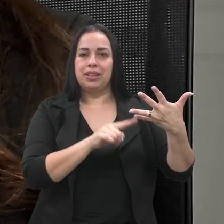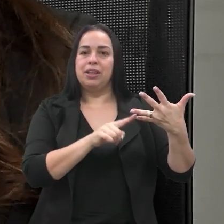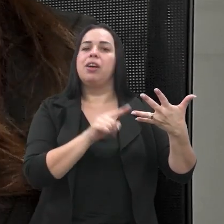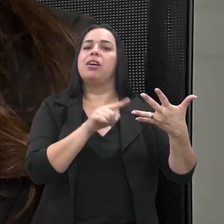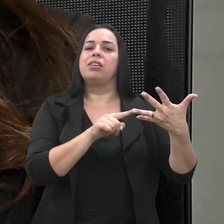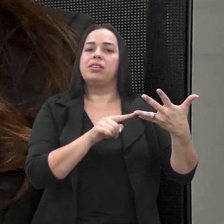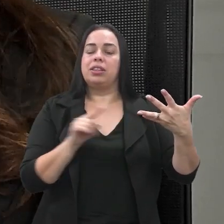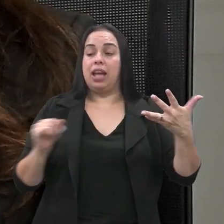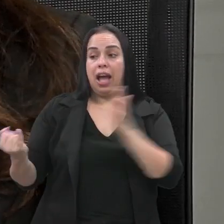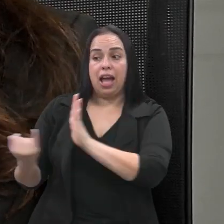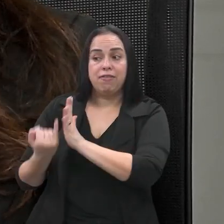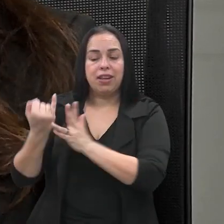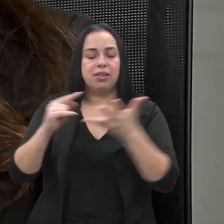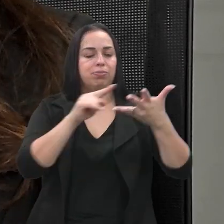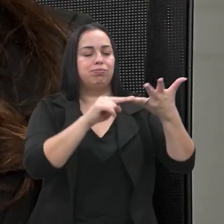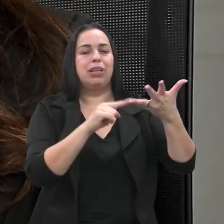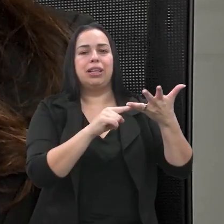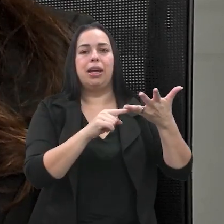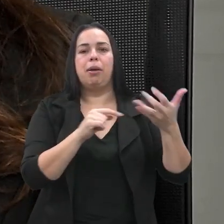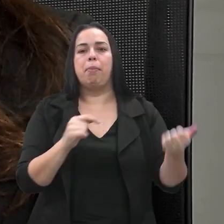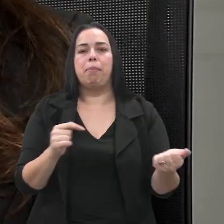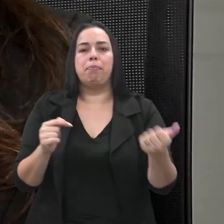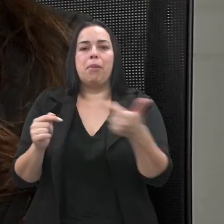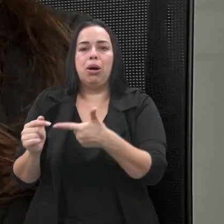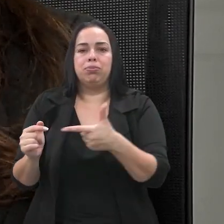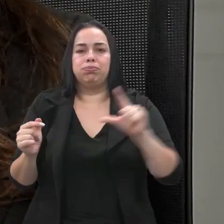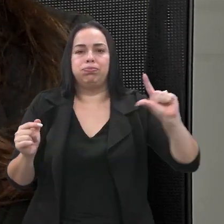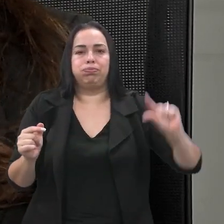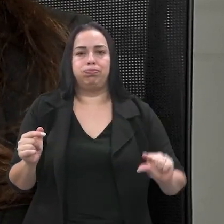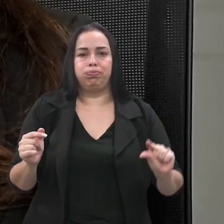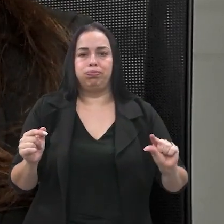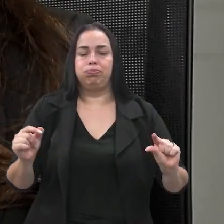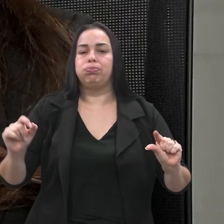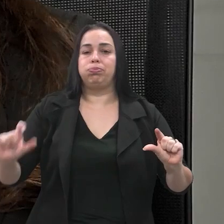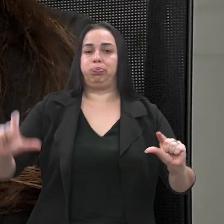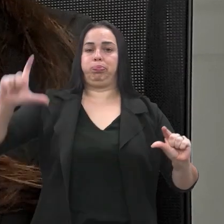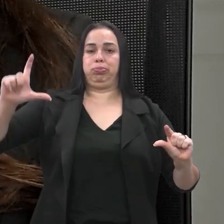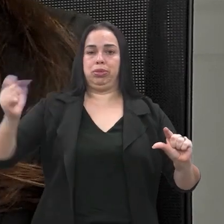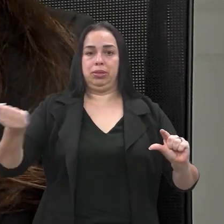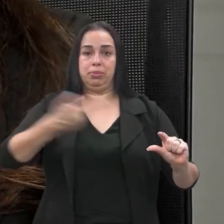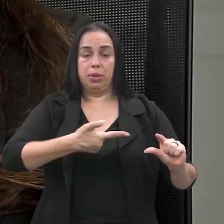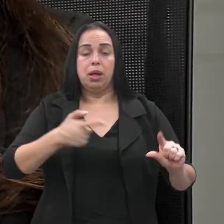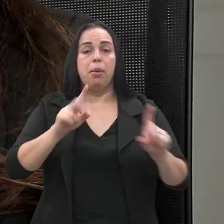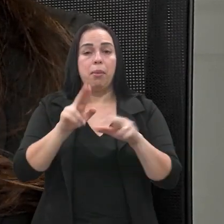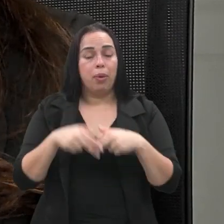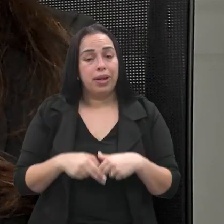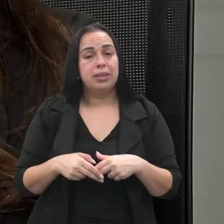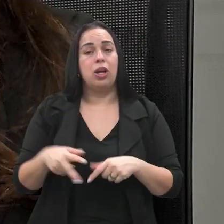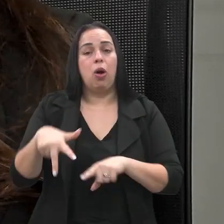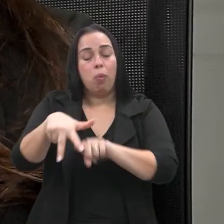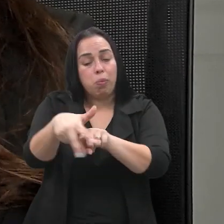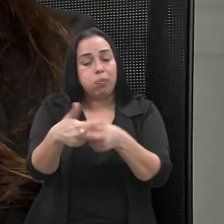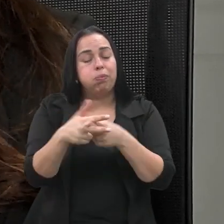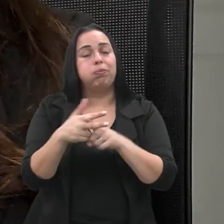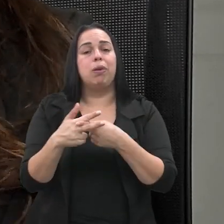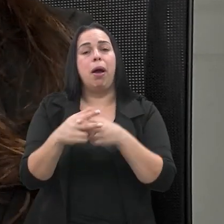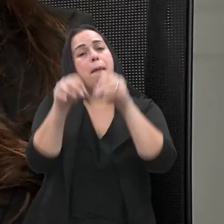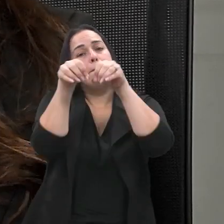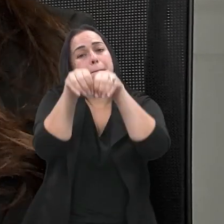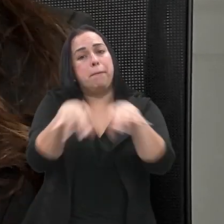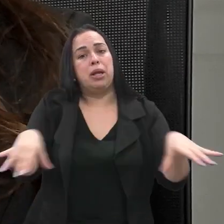menor que o IPCA, que é a inflação. Tá? Então, por conta disso, acabou por prejudicando o